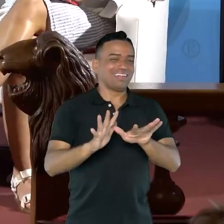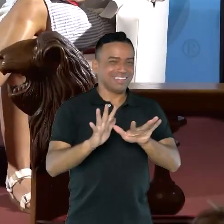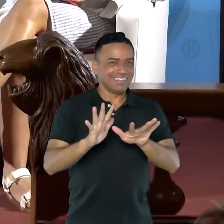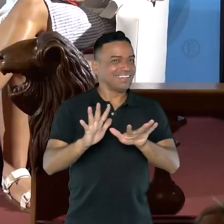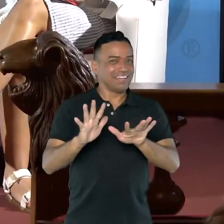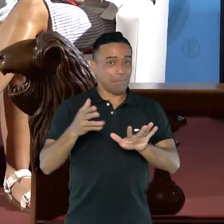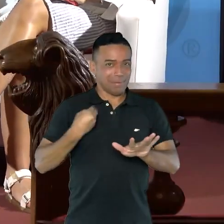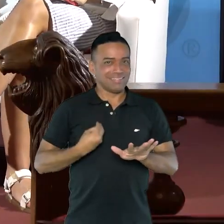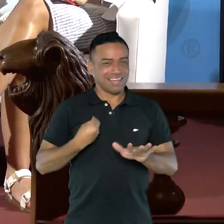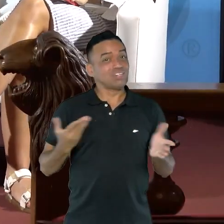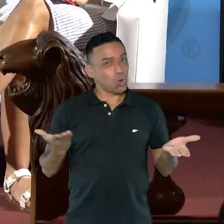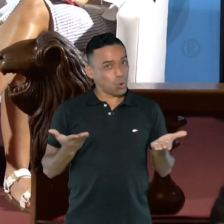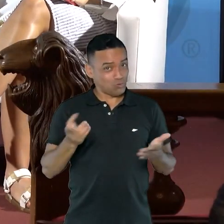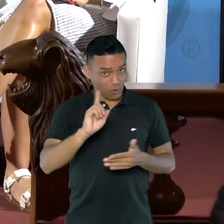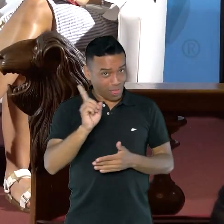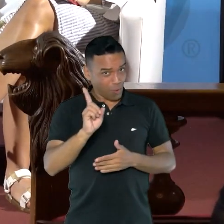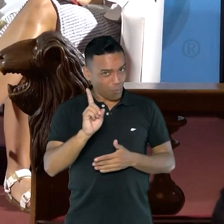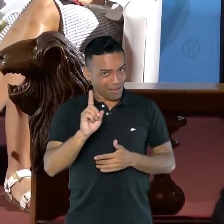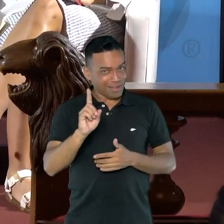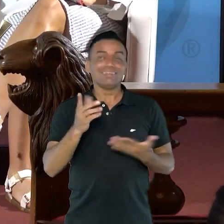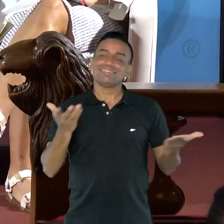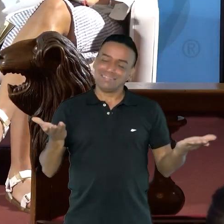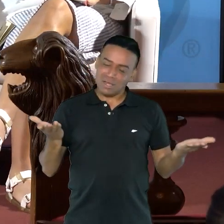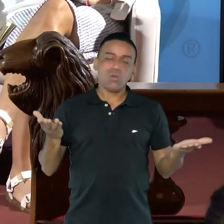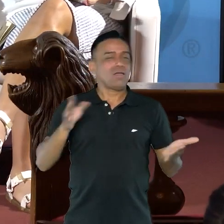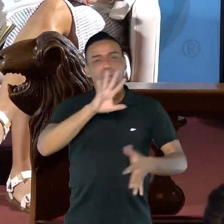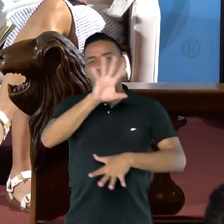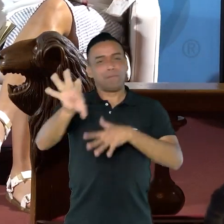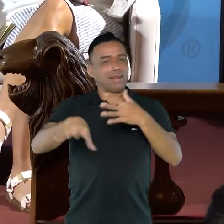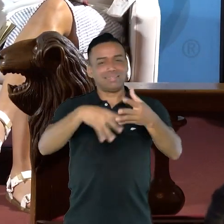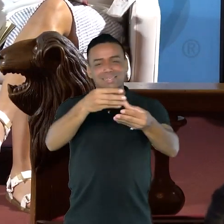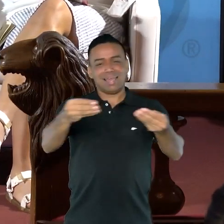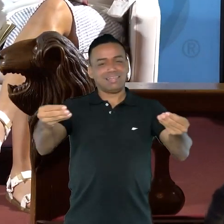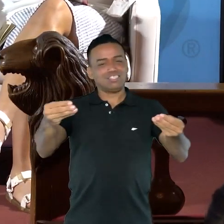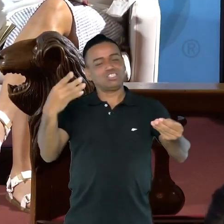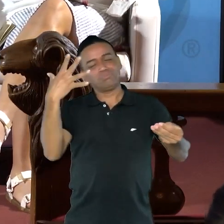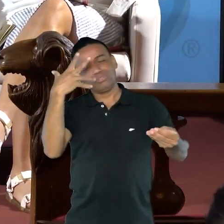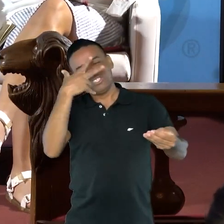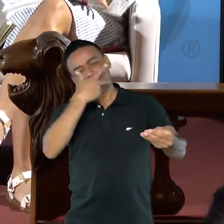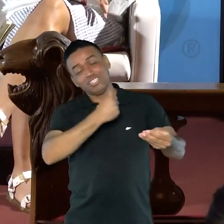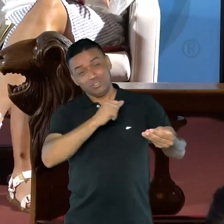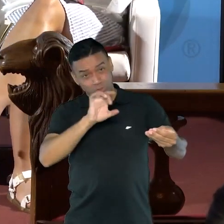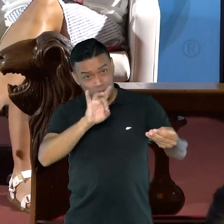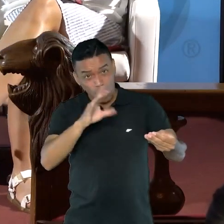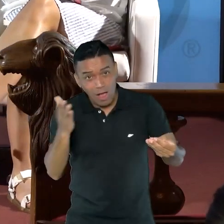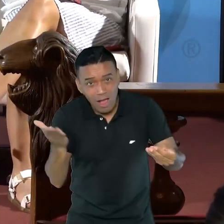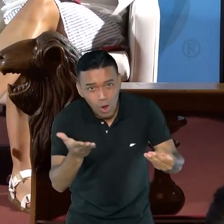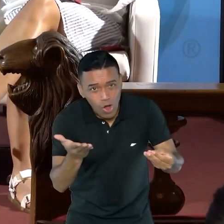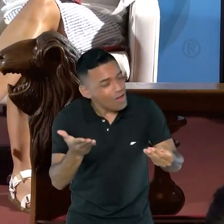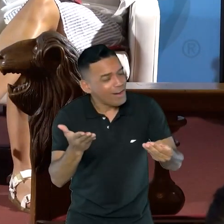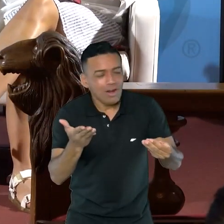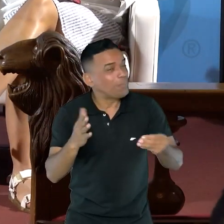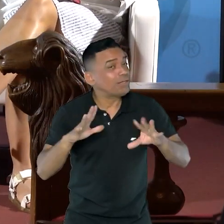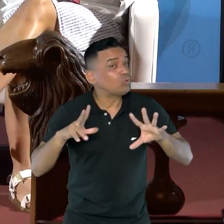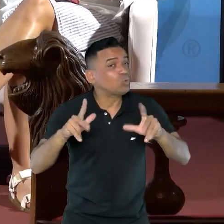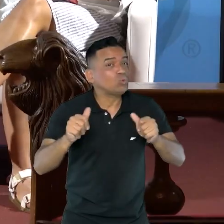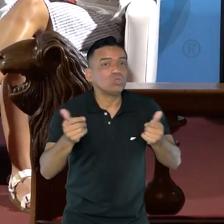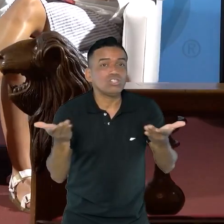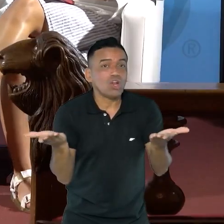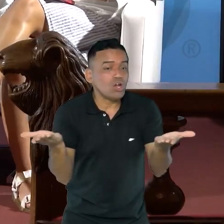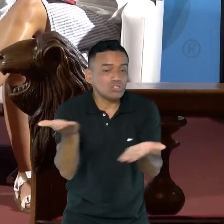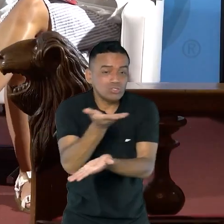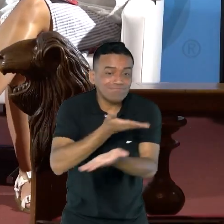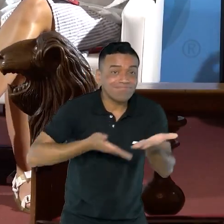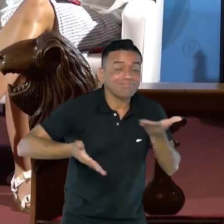A estar aqui hoje, e isso é um presente tão bonito, eu acho que não só para agora, mas para tudo isso que a gente está falando, né?